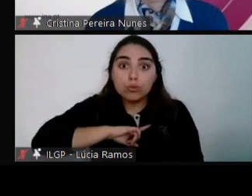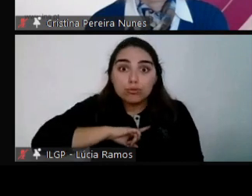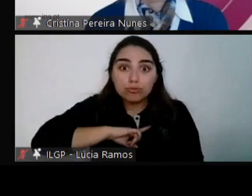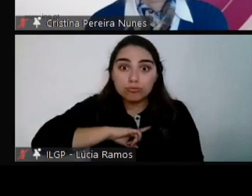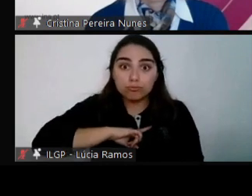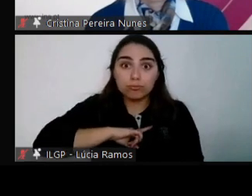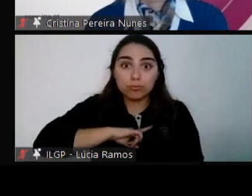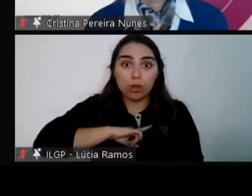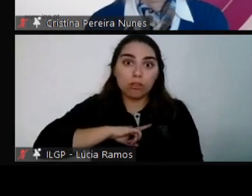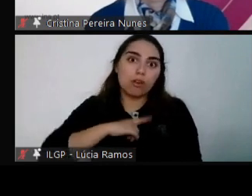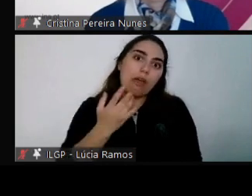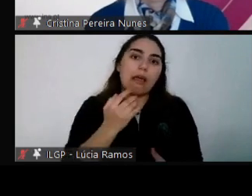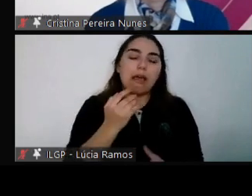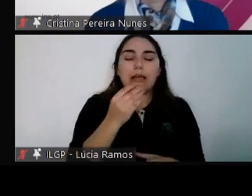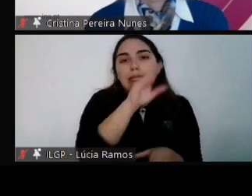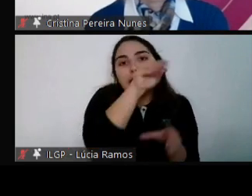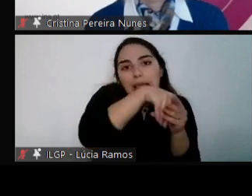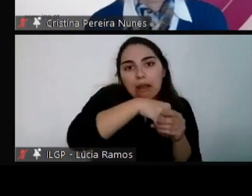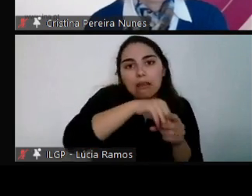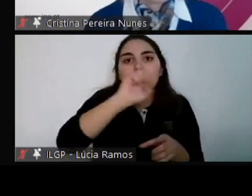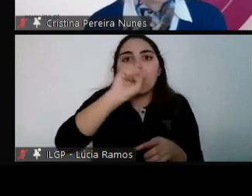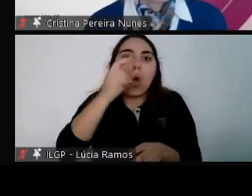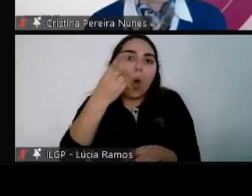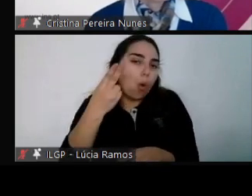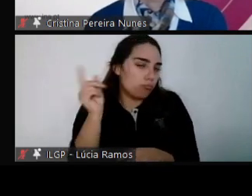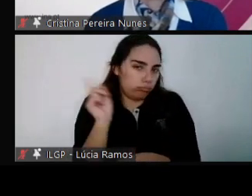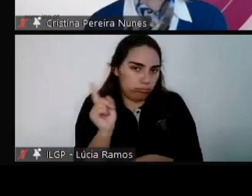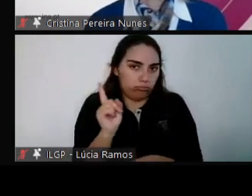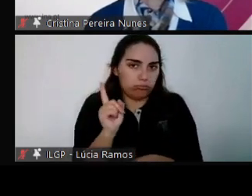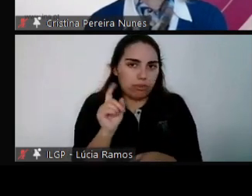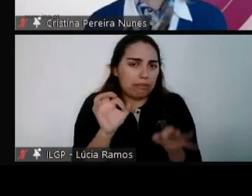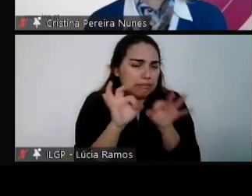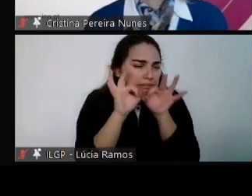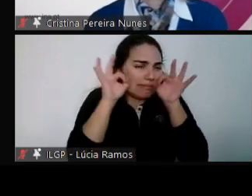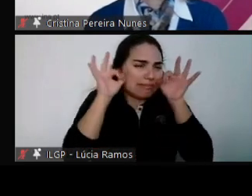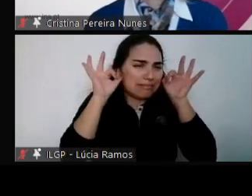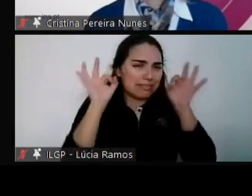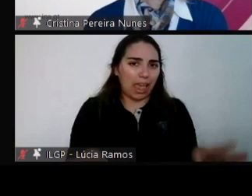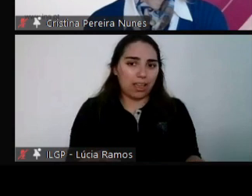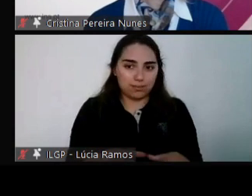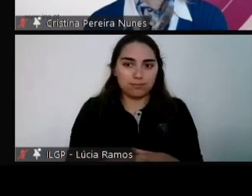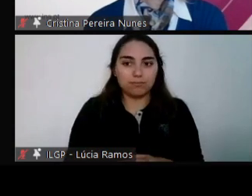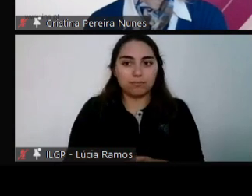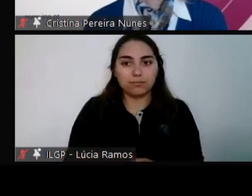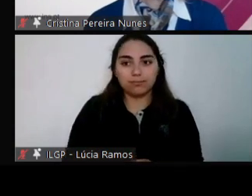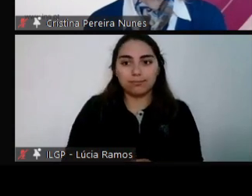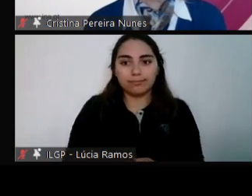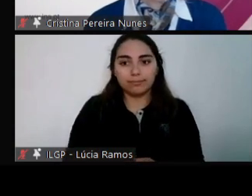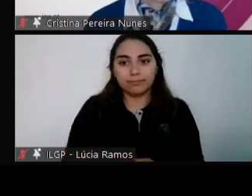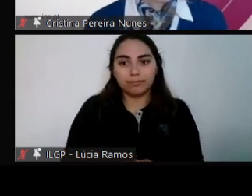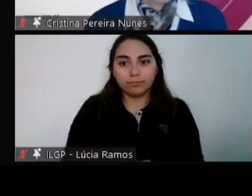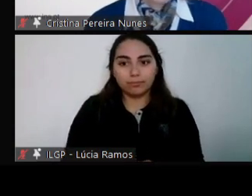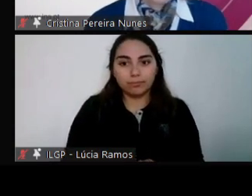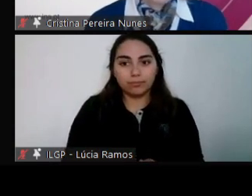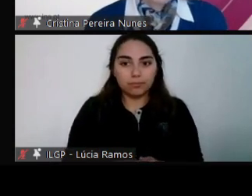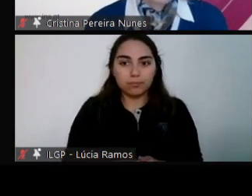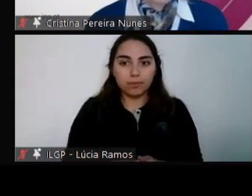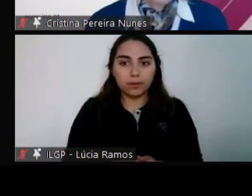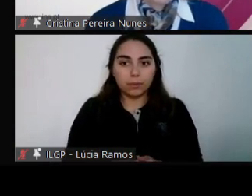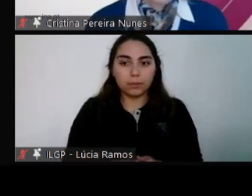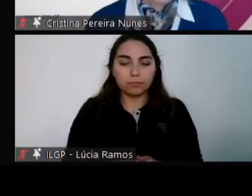ou até para os nossos decisores, é exatamente igual. É exatamente igual. Portanto, fica aqui um pouco este